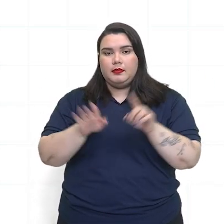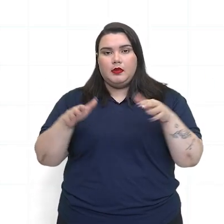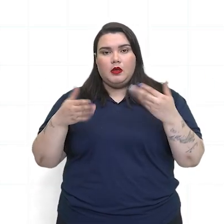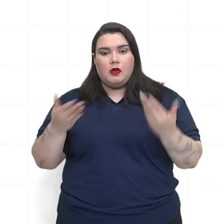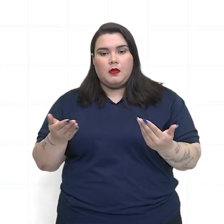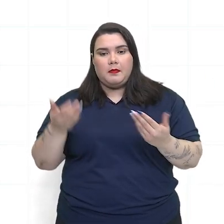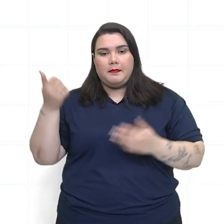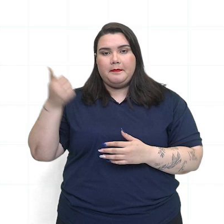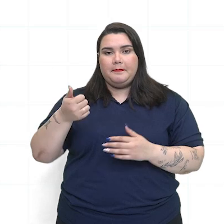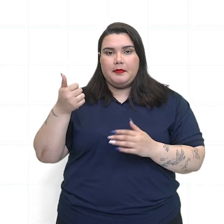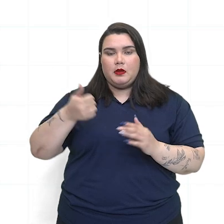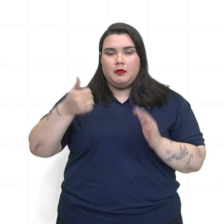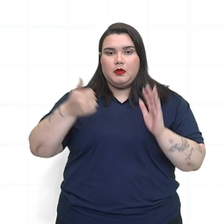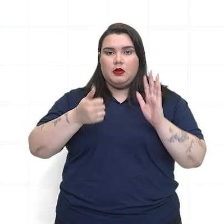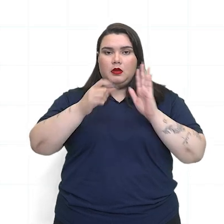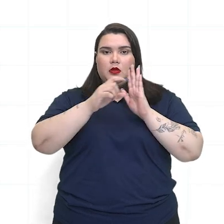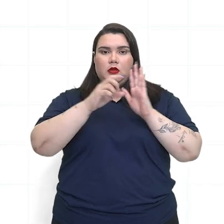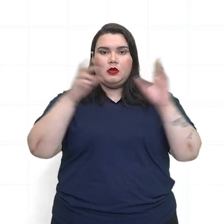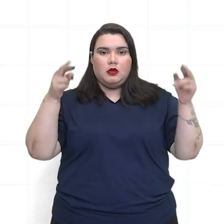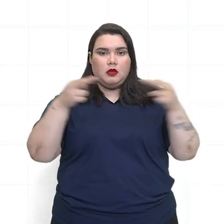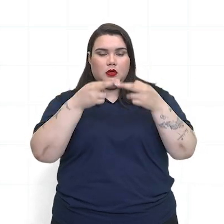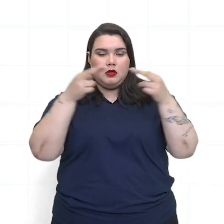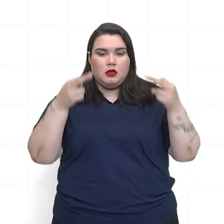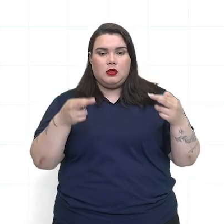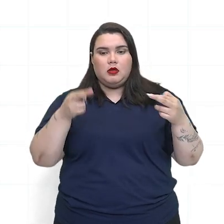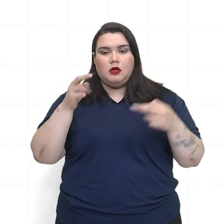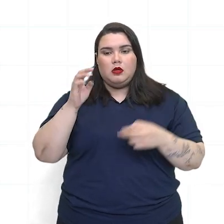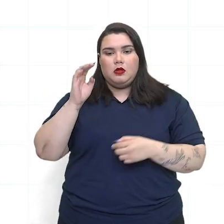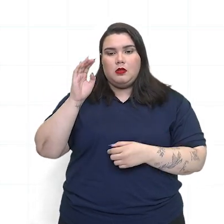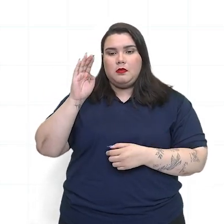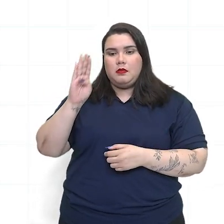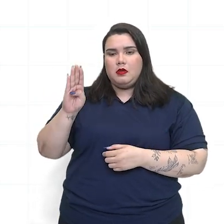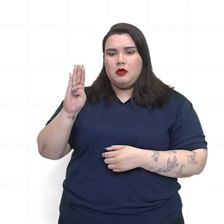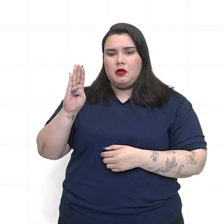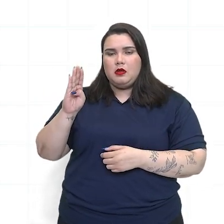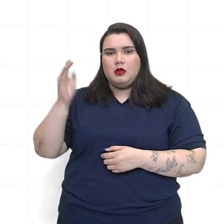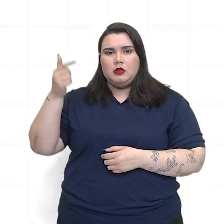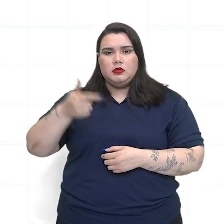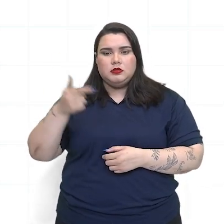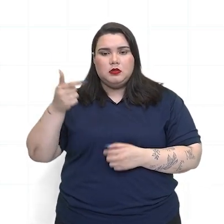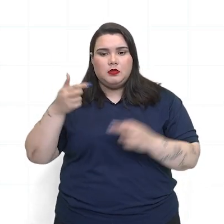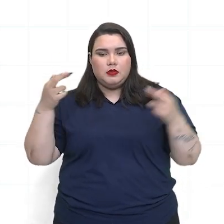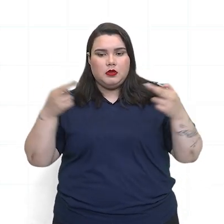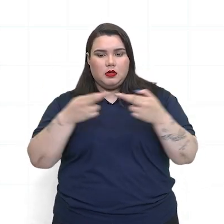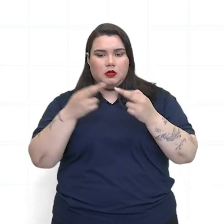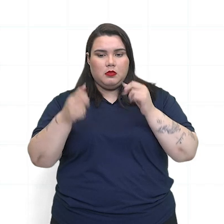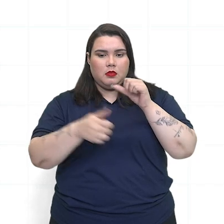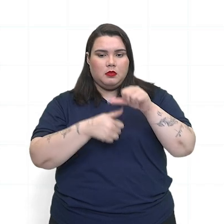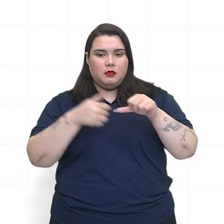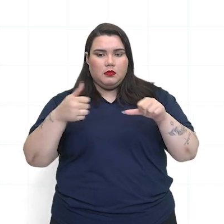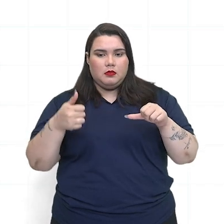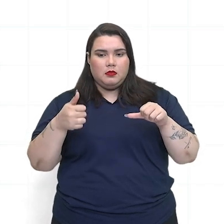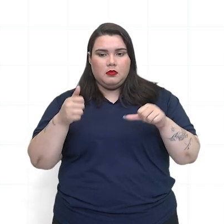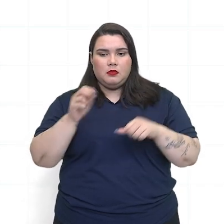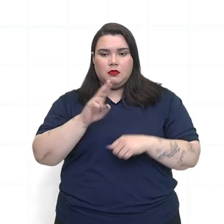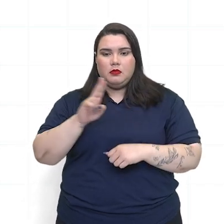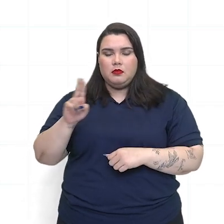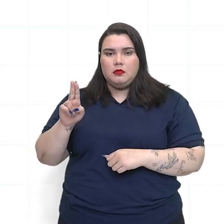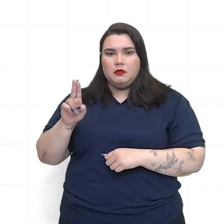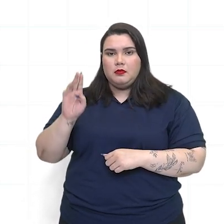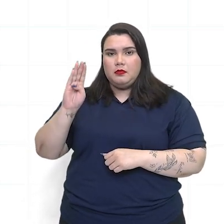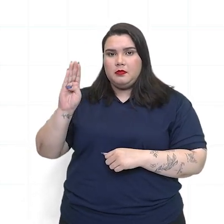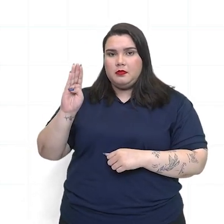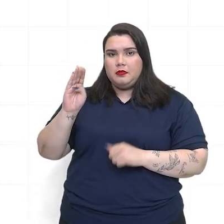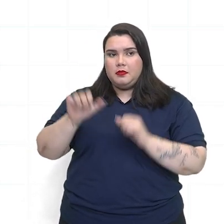a primeira rima a gente chama de B. A segunda, como ela muda, a gente chama de B porque